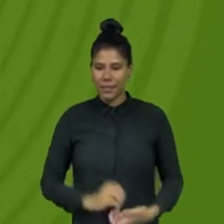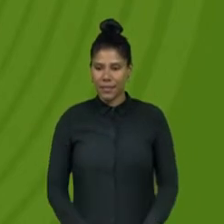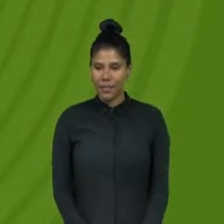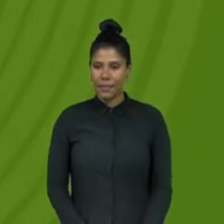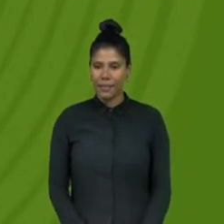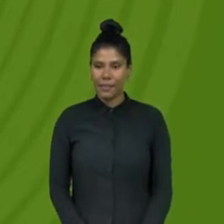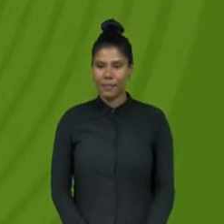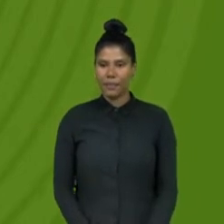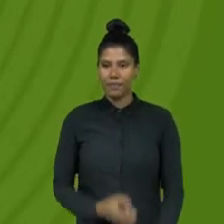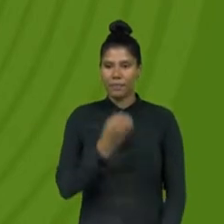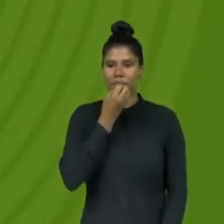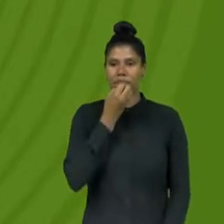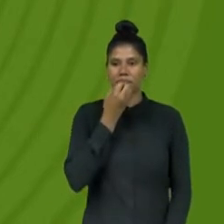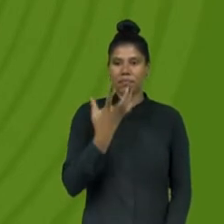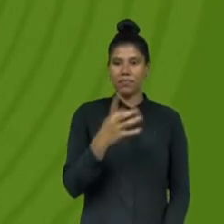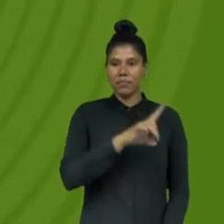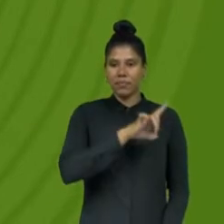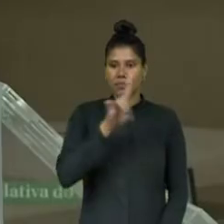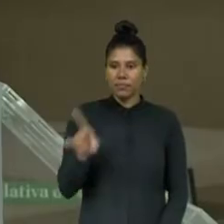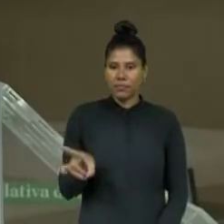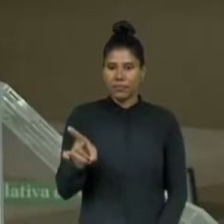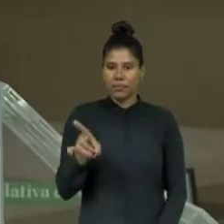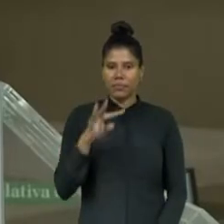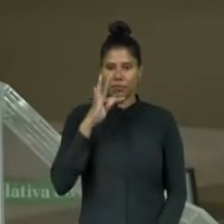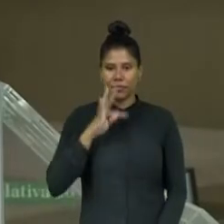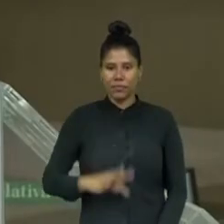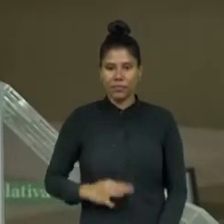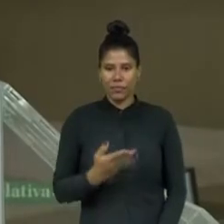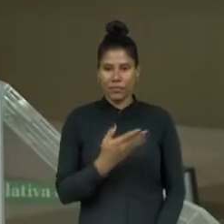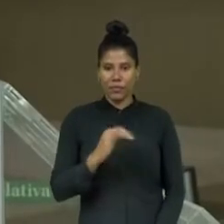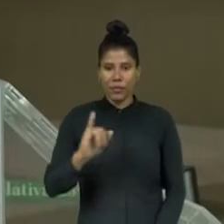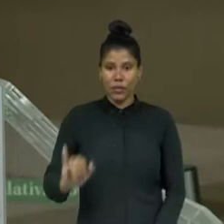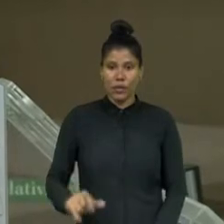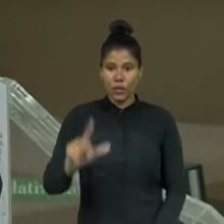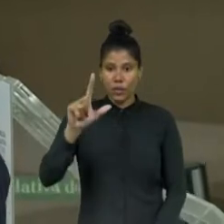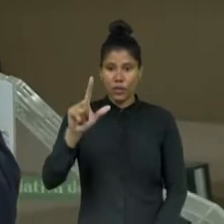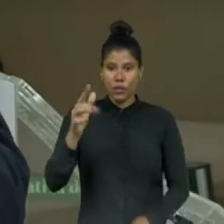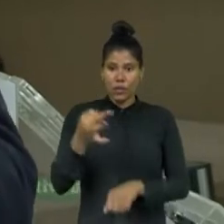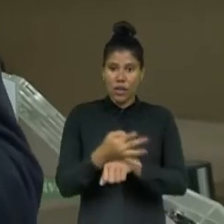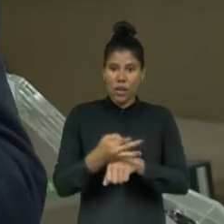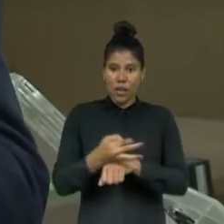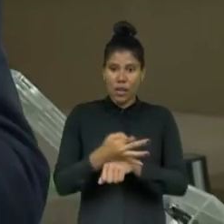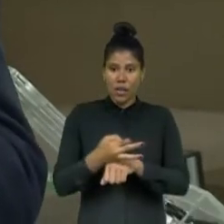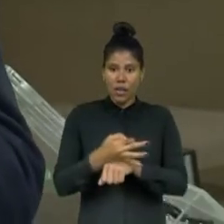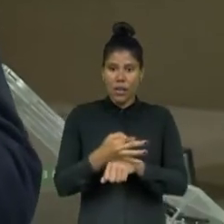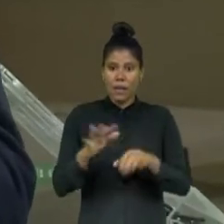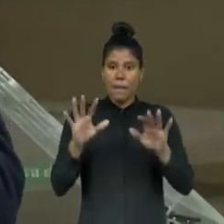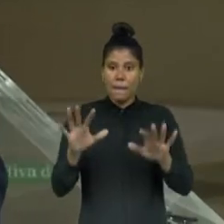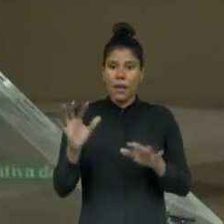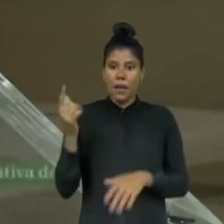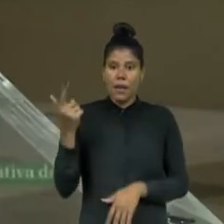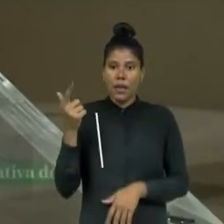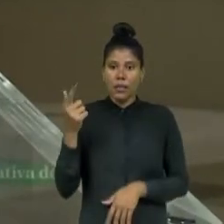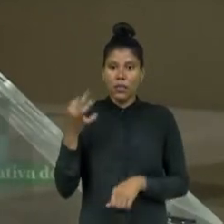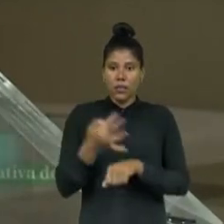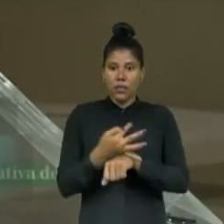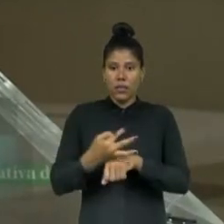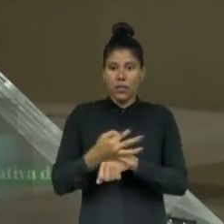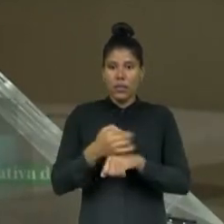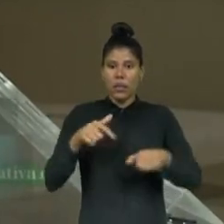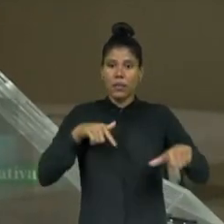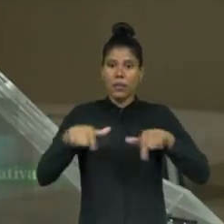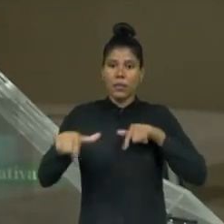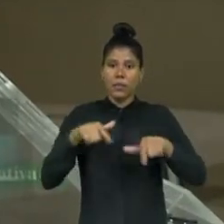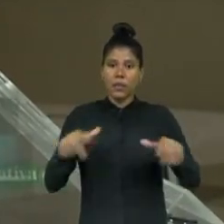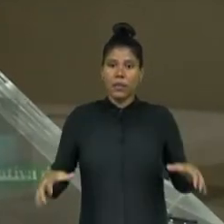Bom dia, Tiago. Bom dia a todos. Mês de julho, mês de férias, mas não tem férias para o trabalho da equipe